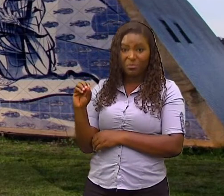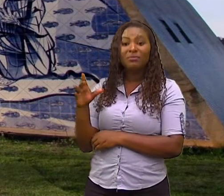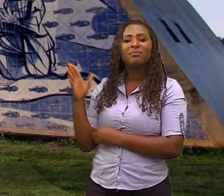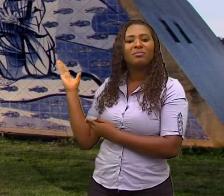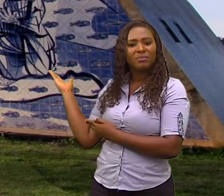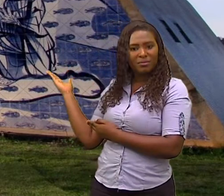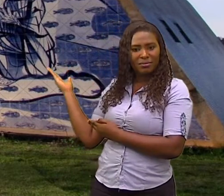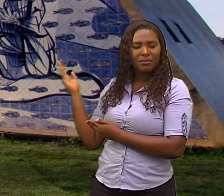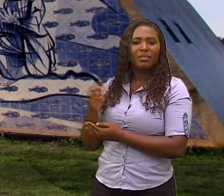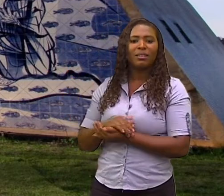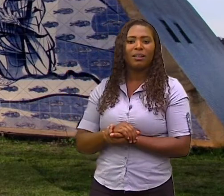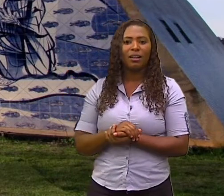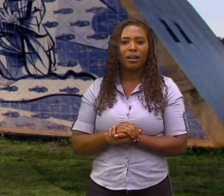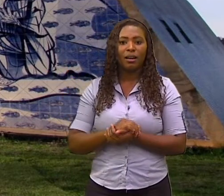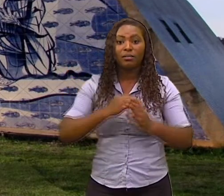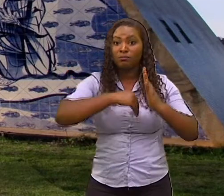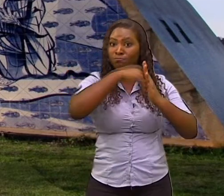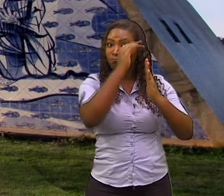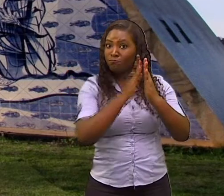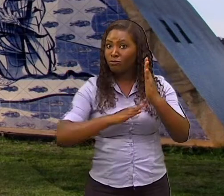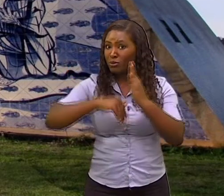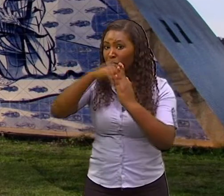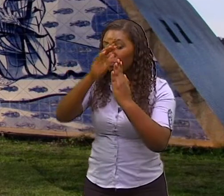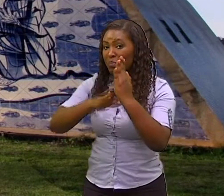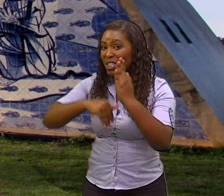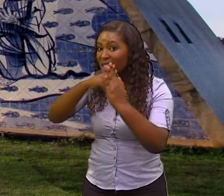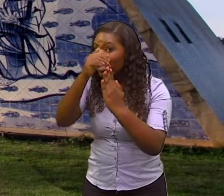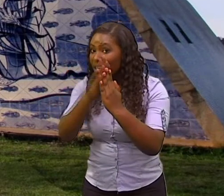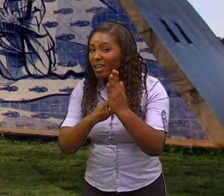pintados por Cândido Portinari.